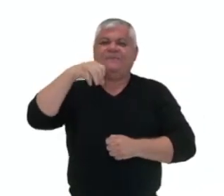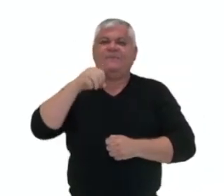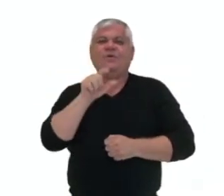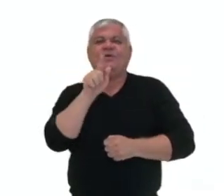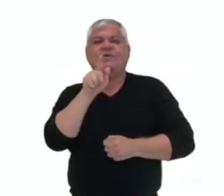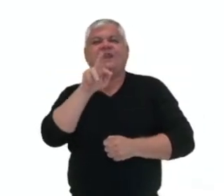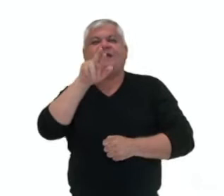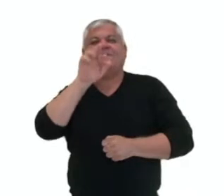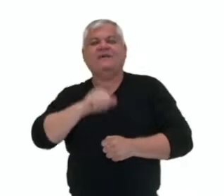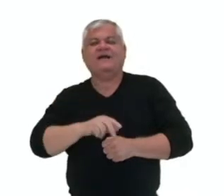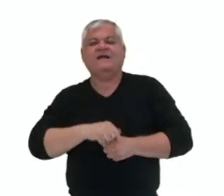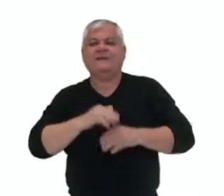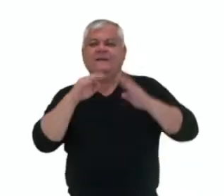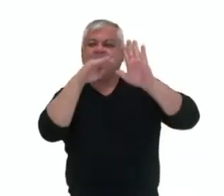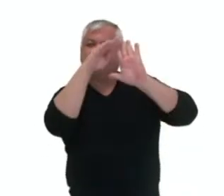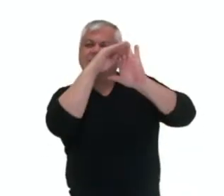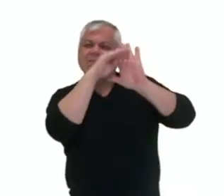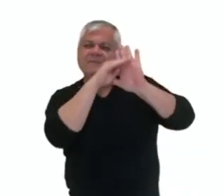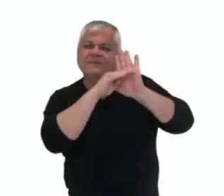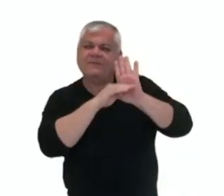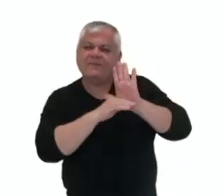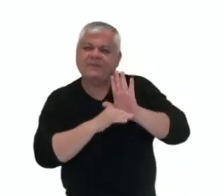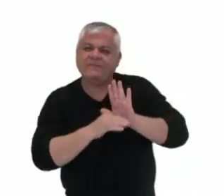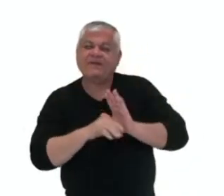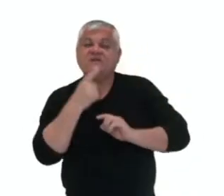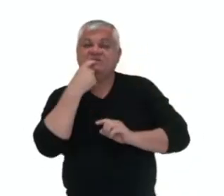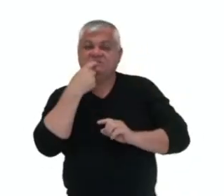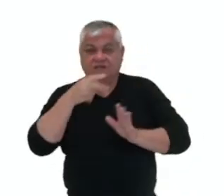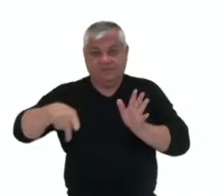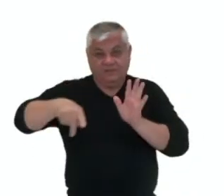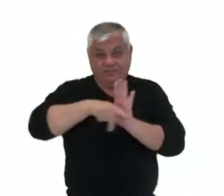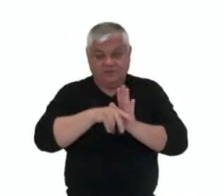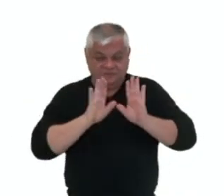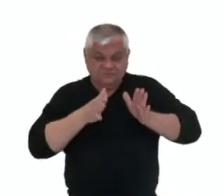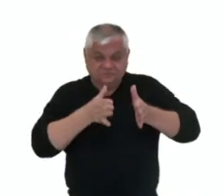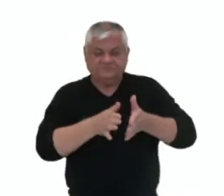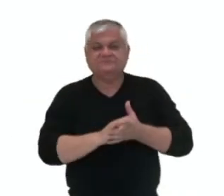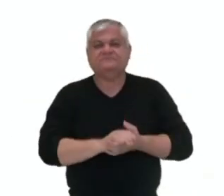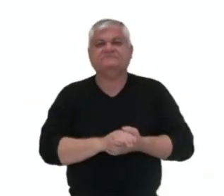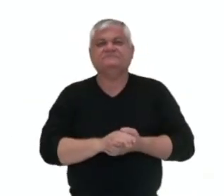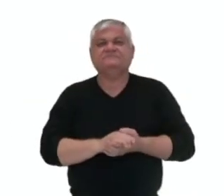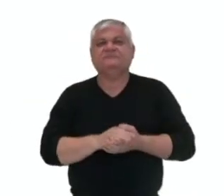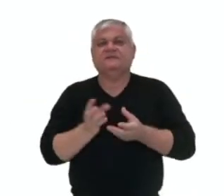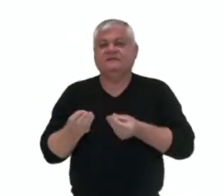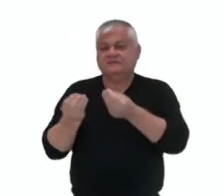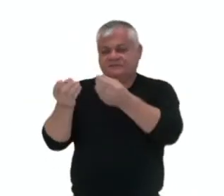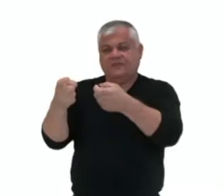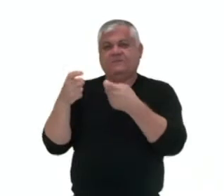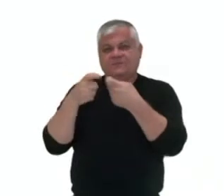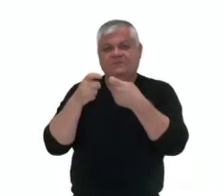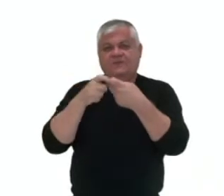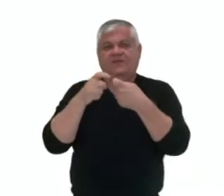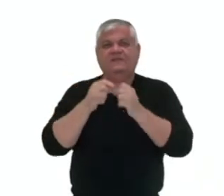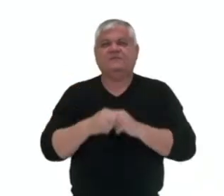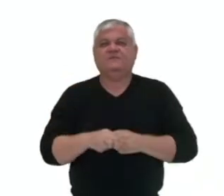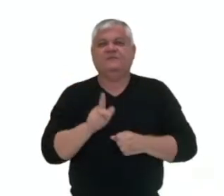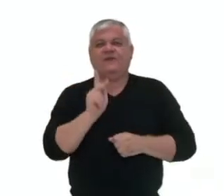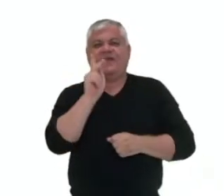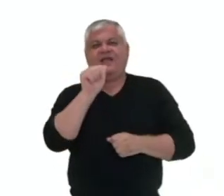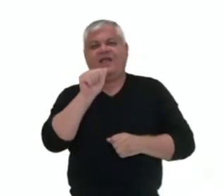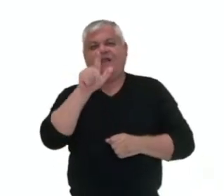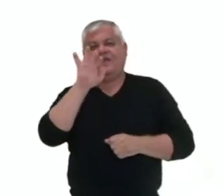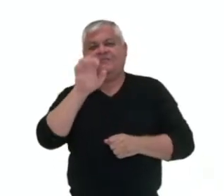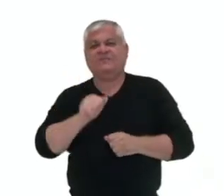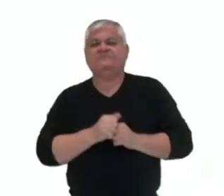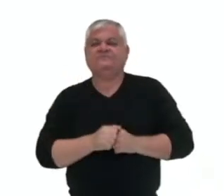quantidade das partes do sangue. Ele faz essa comparação. Então, ela levou lá para o Dr. Caleb. Clinicamente, o